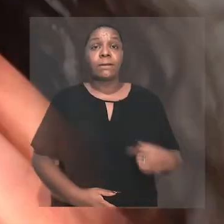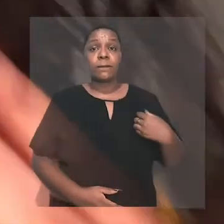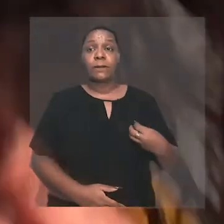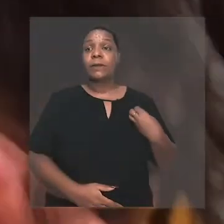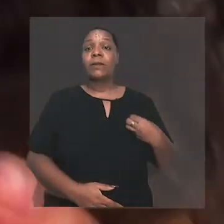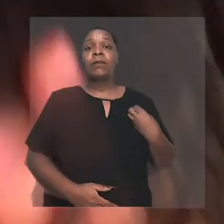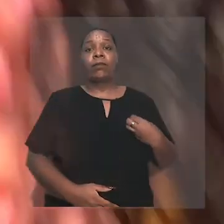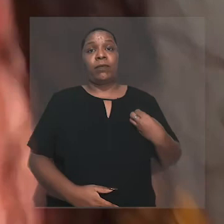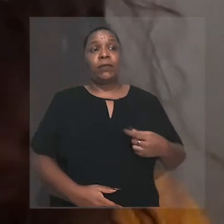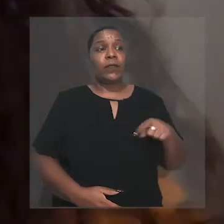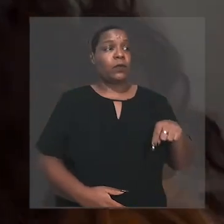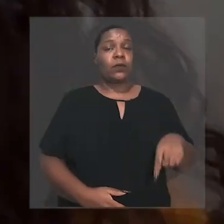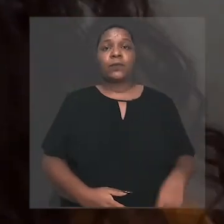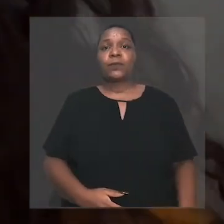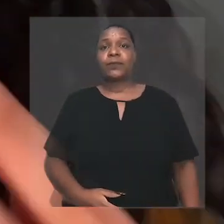Eu tô aqui.